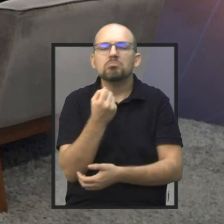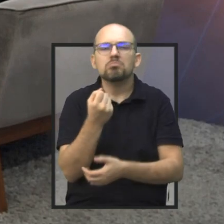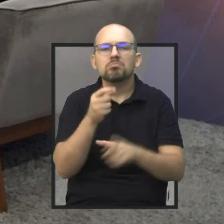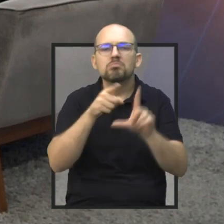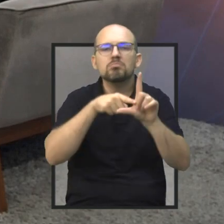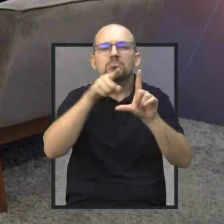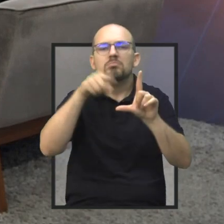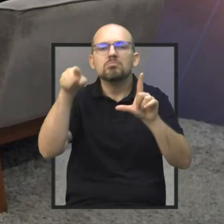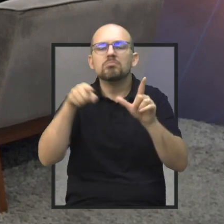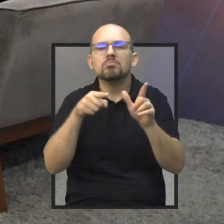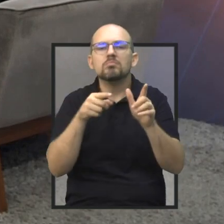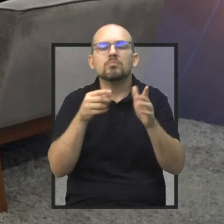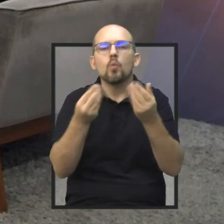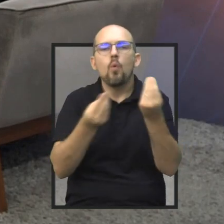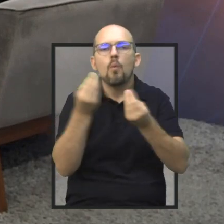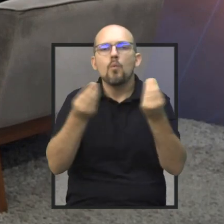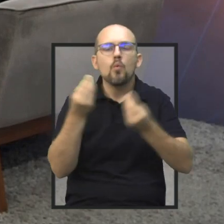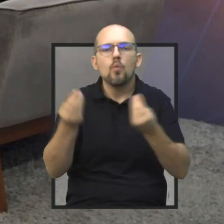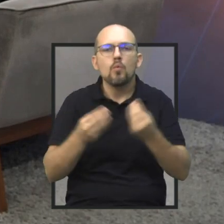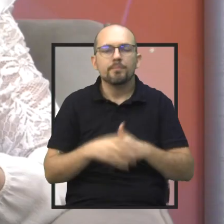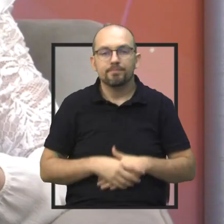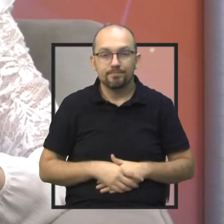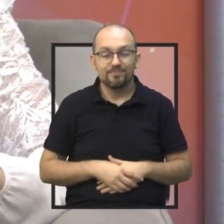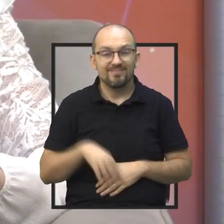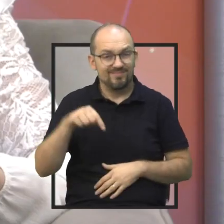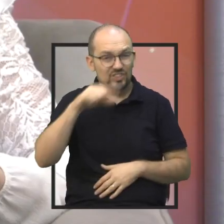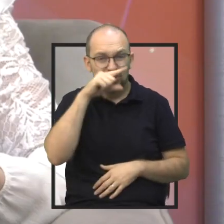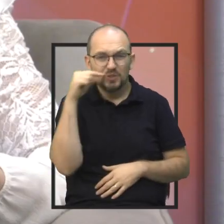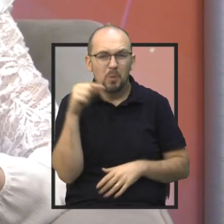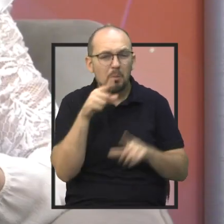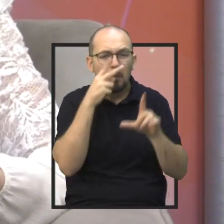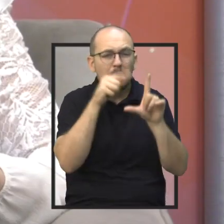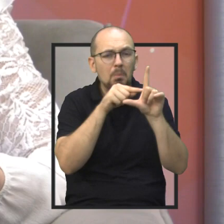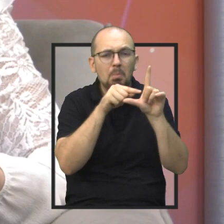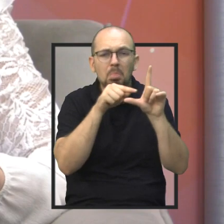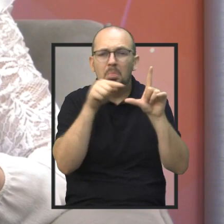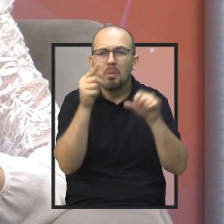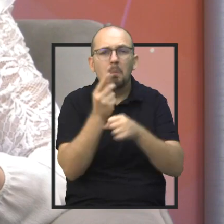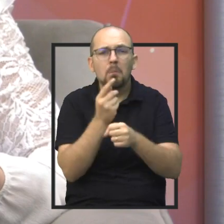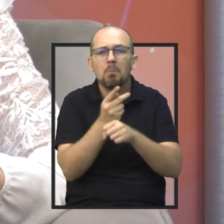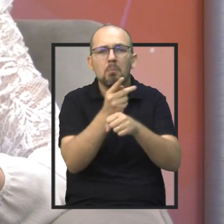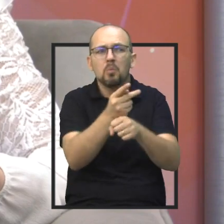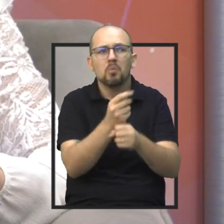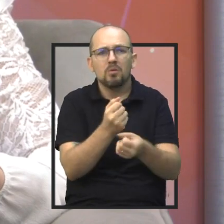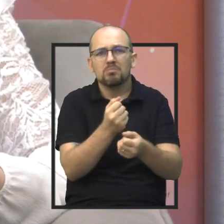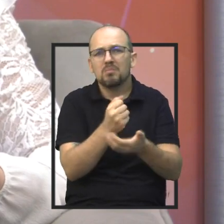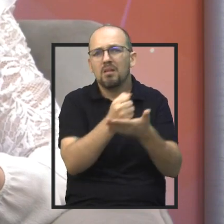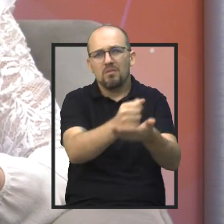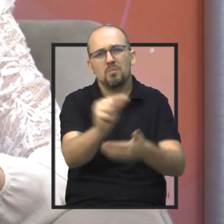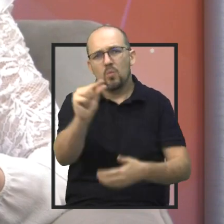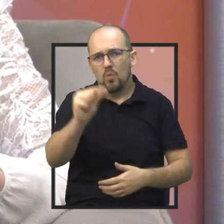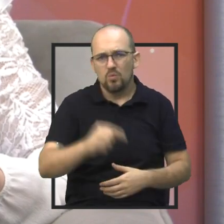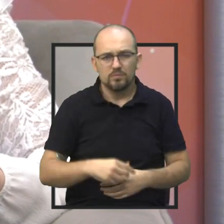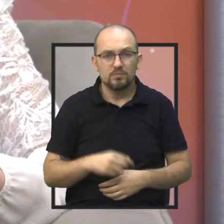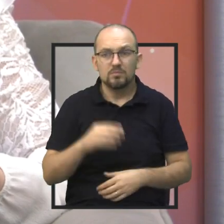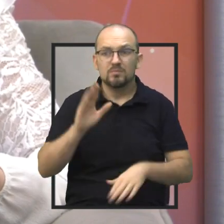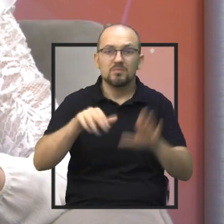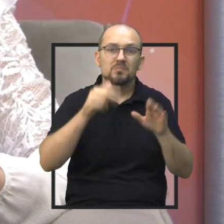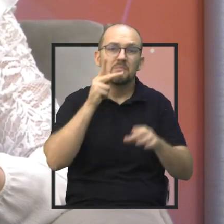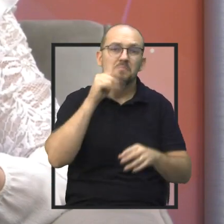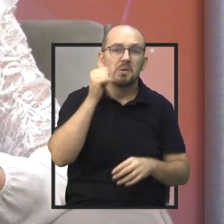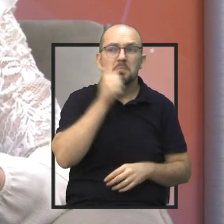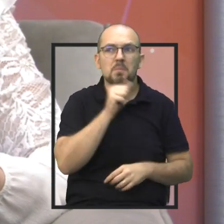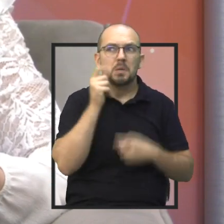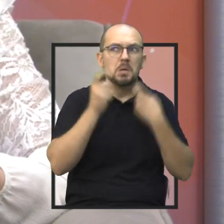aqui na cidade? A adesão está baixa ainda. A gente tem muito medo, né? Muitos pais com medo de dar vacina nos filhos